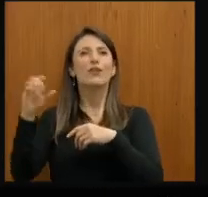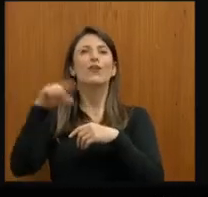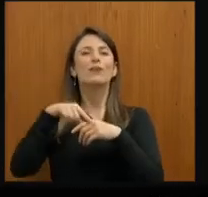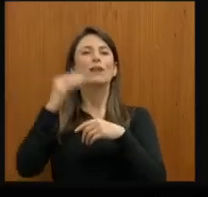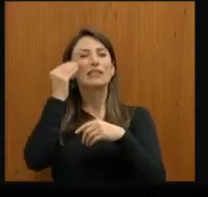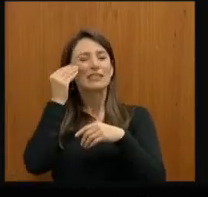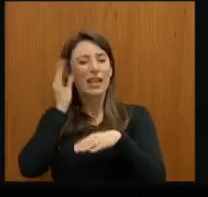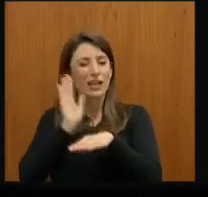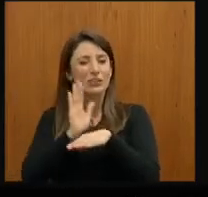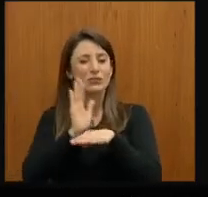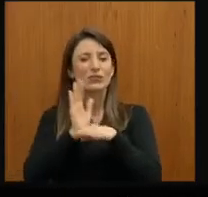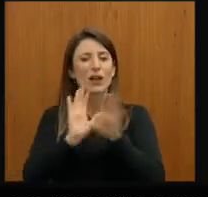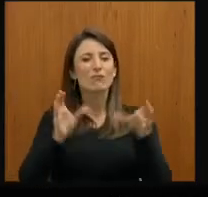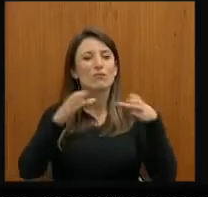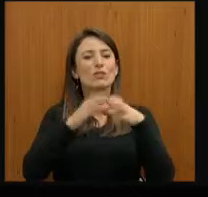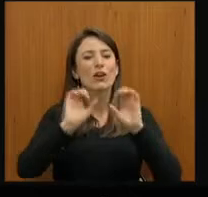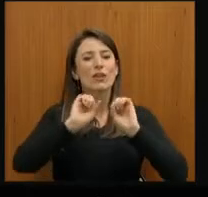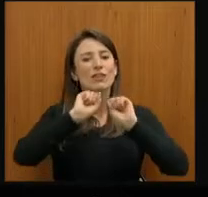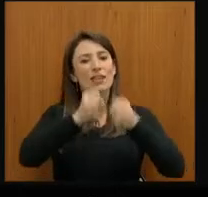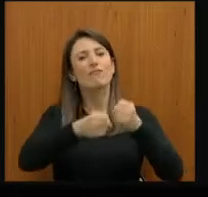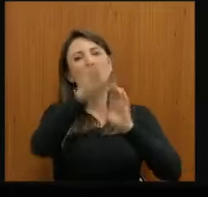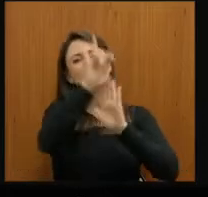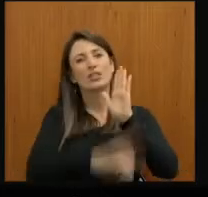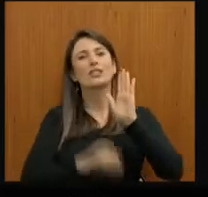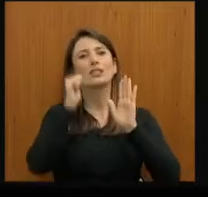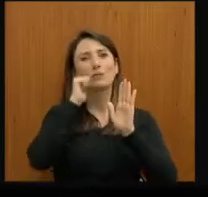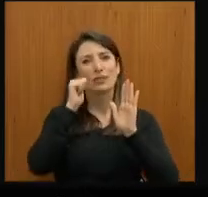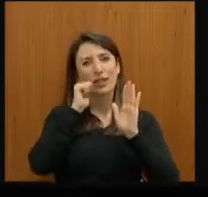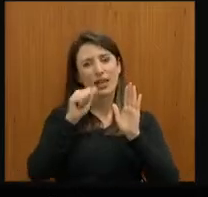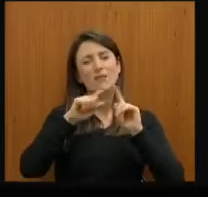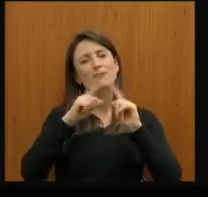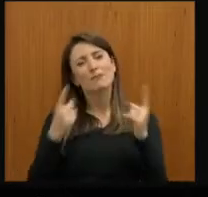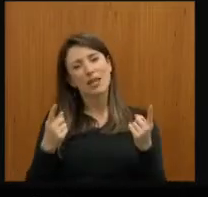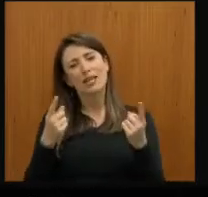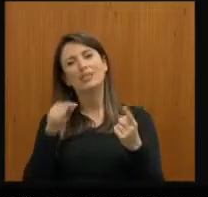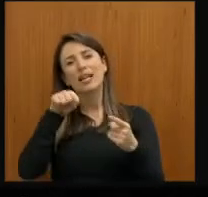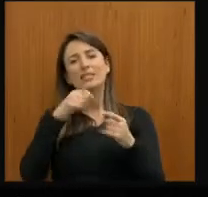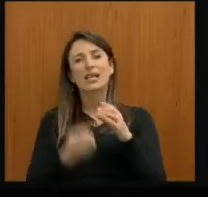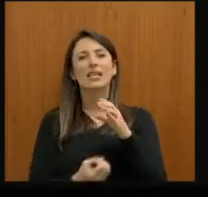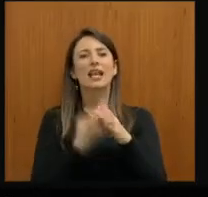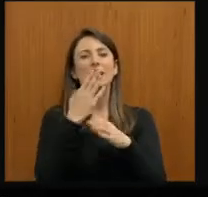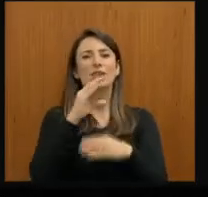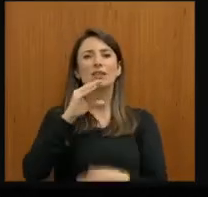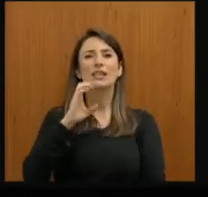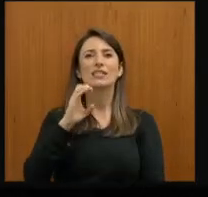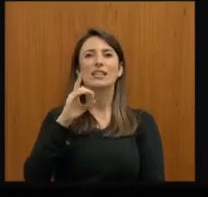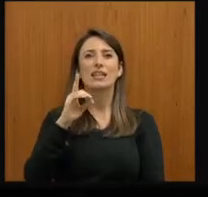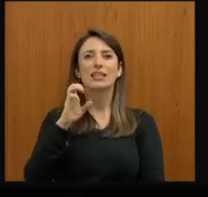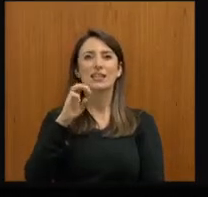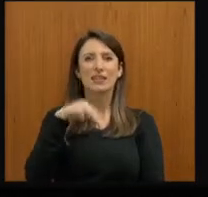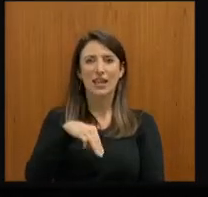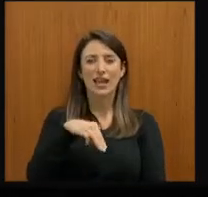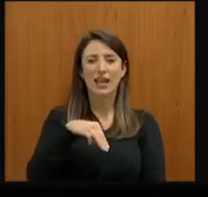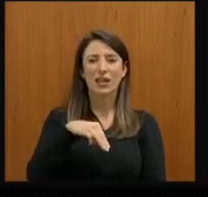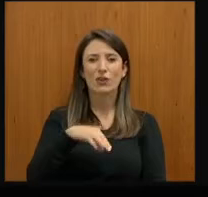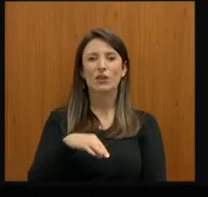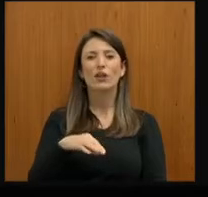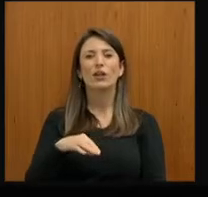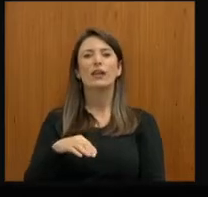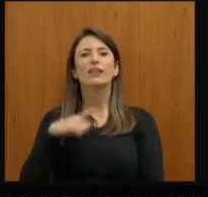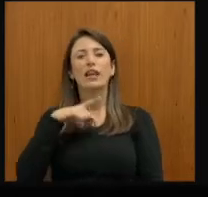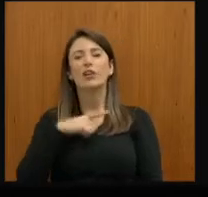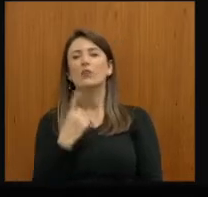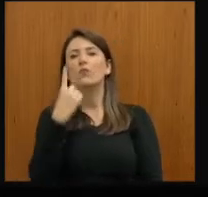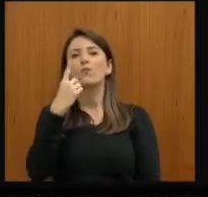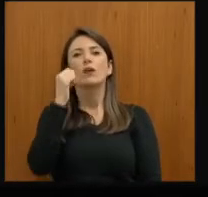é claro e essa a criação da acidente com apenas uma coordenadora